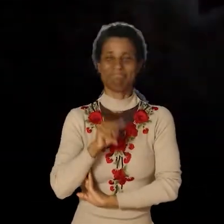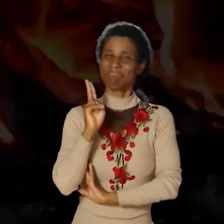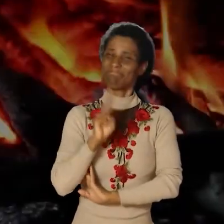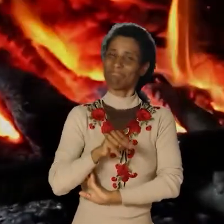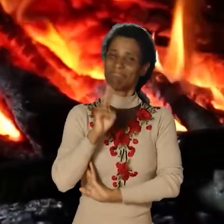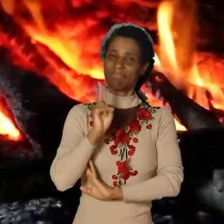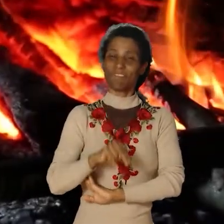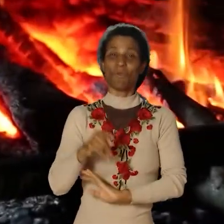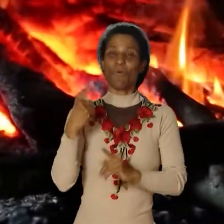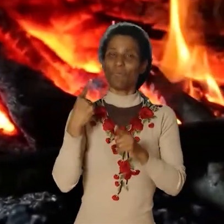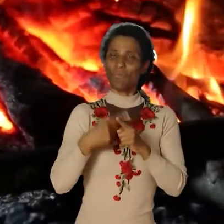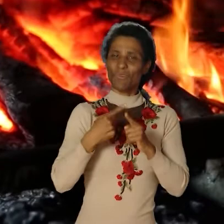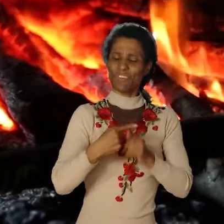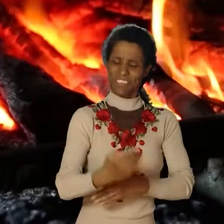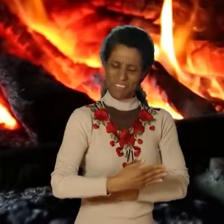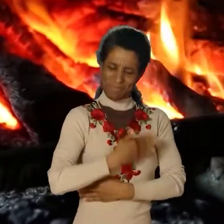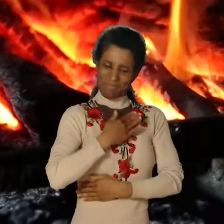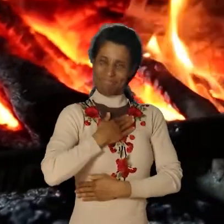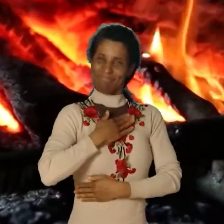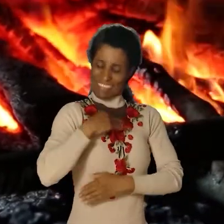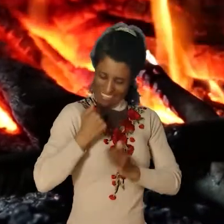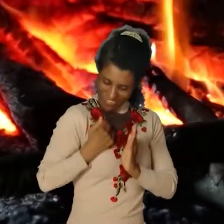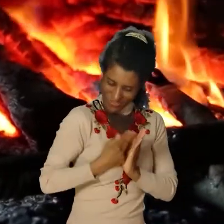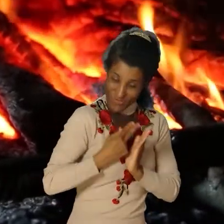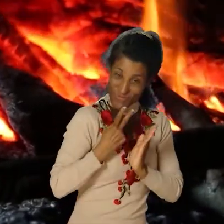morrer, porque de mim vai